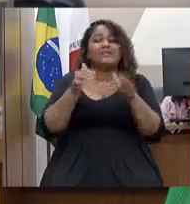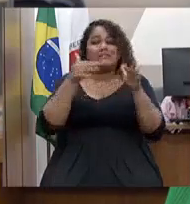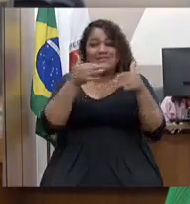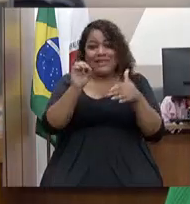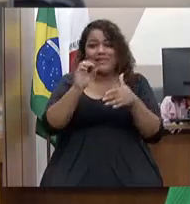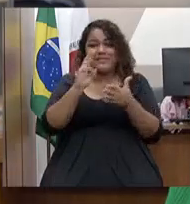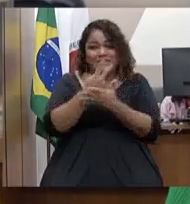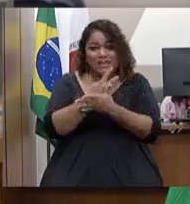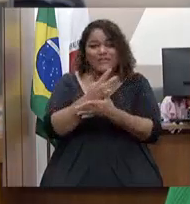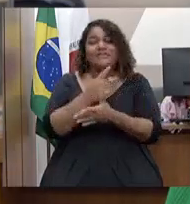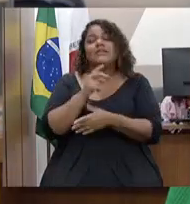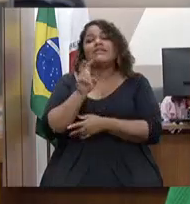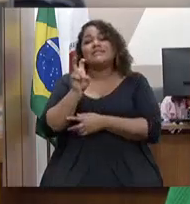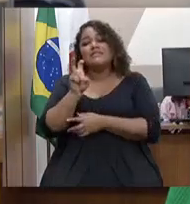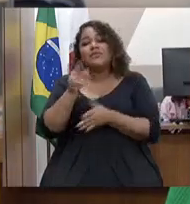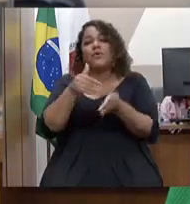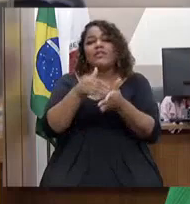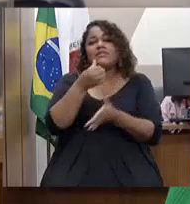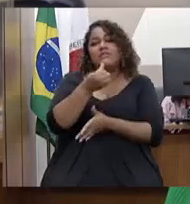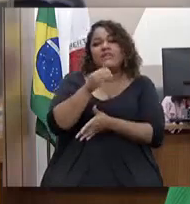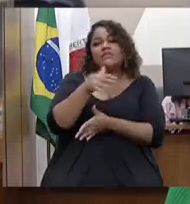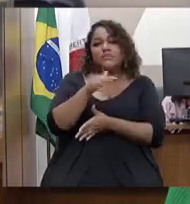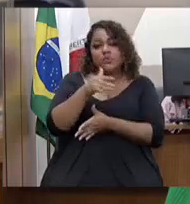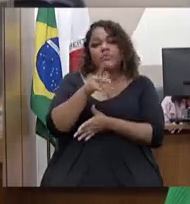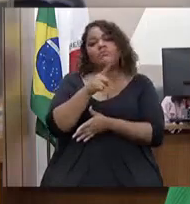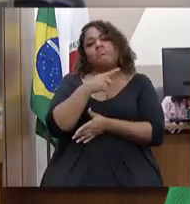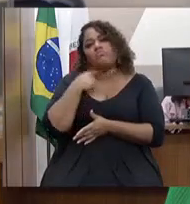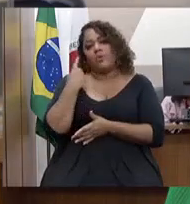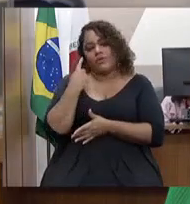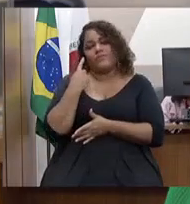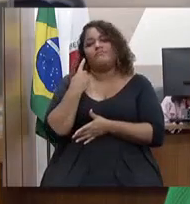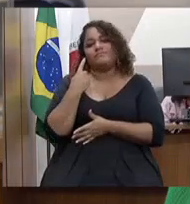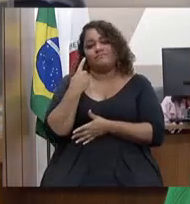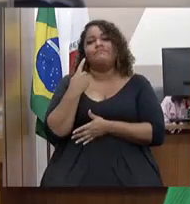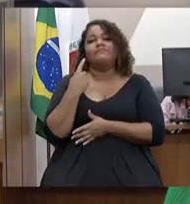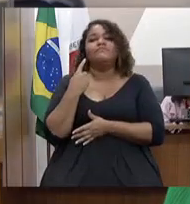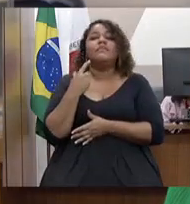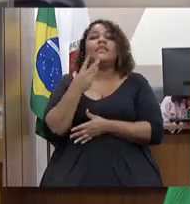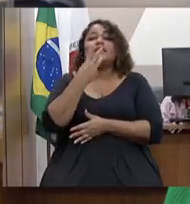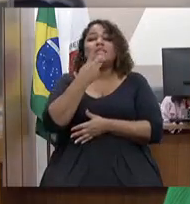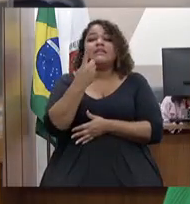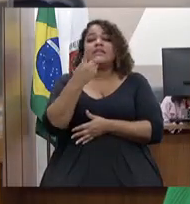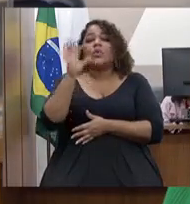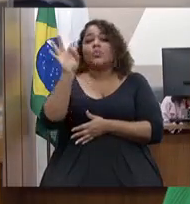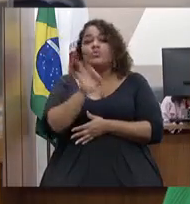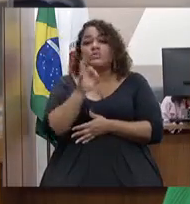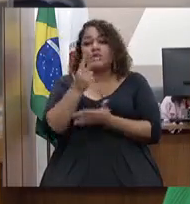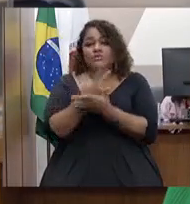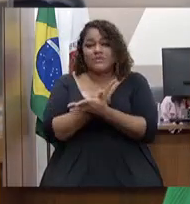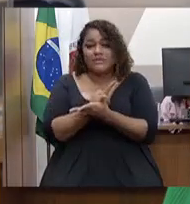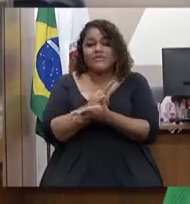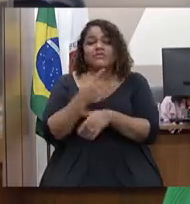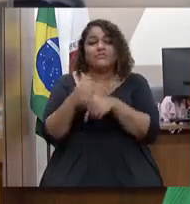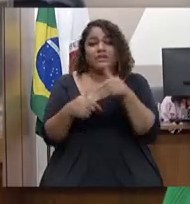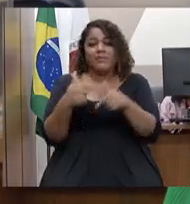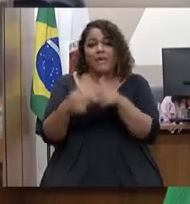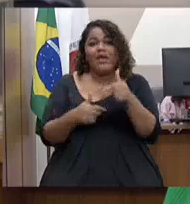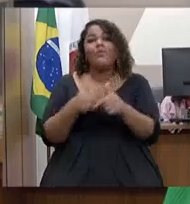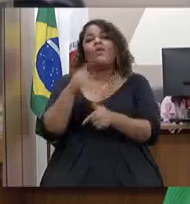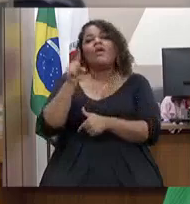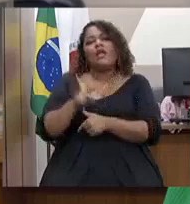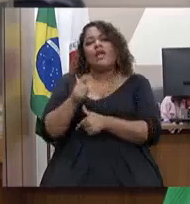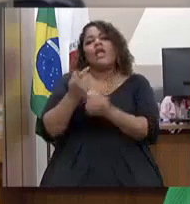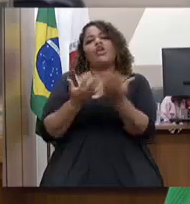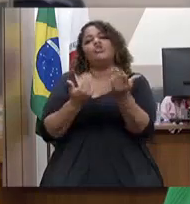o anuário estatístico de acidente de trabalho 31% desses acidentes acontecem com jovens